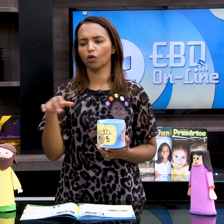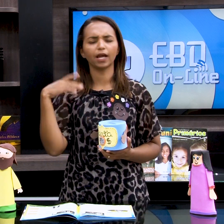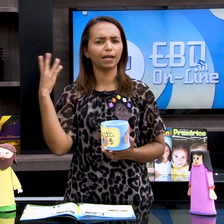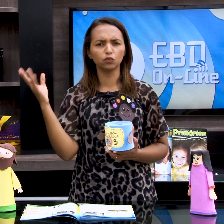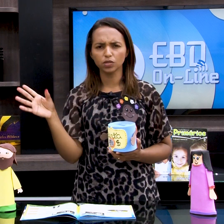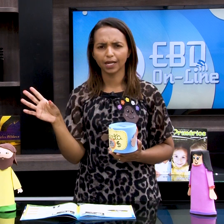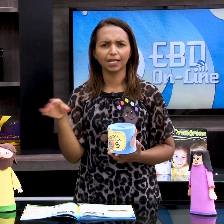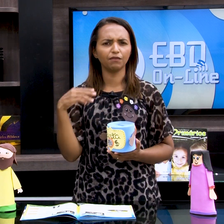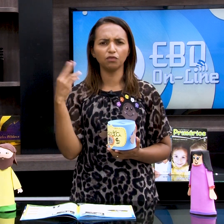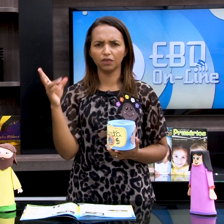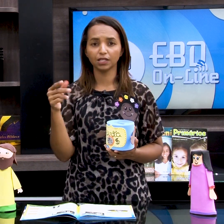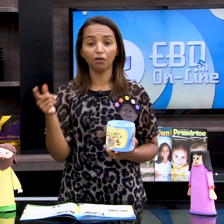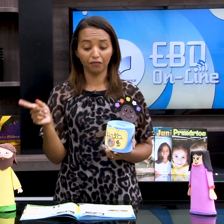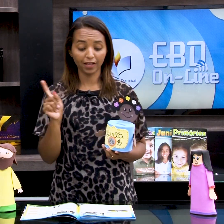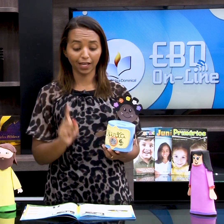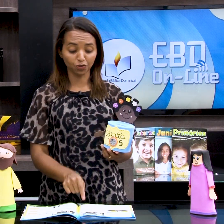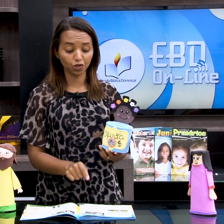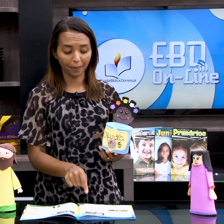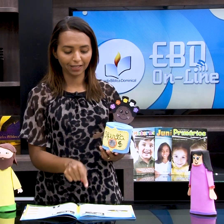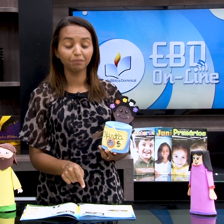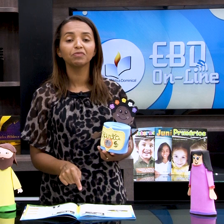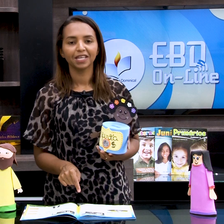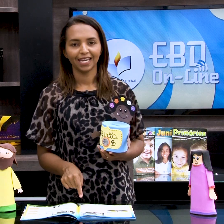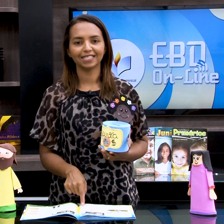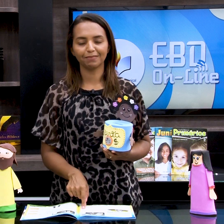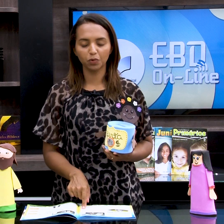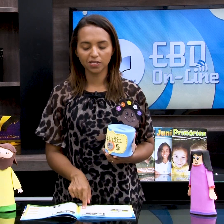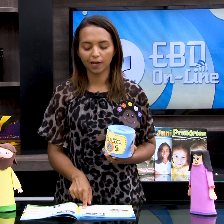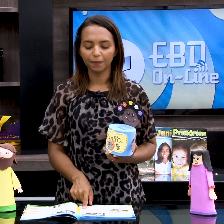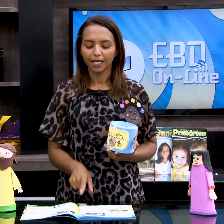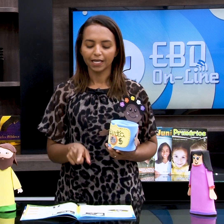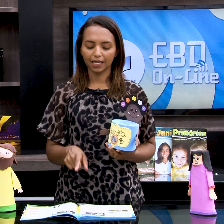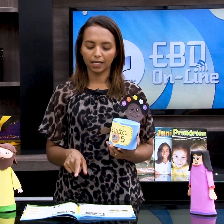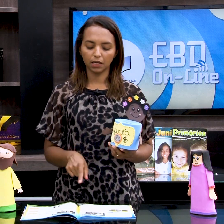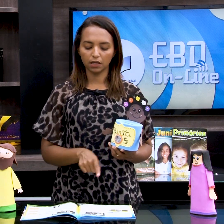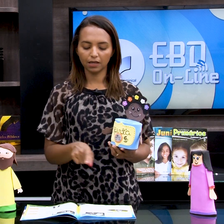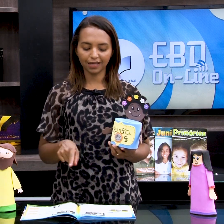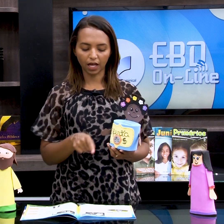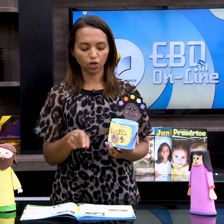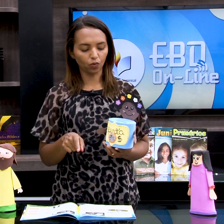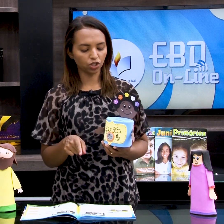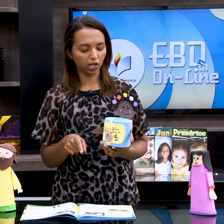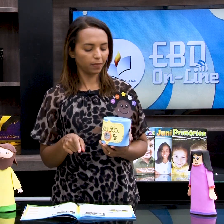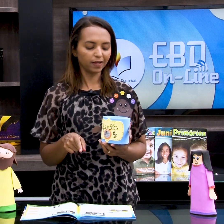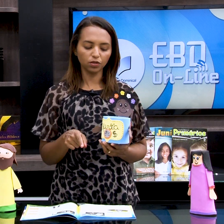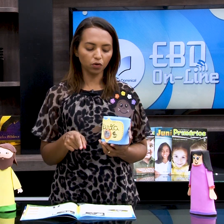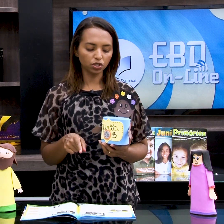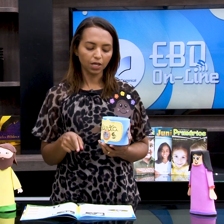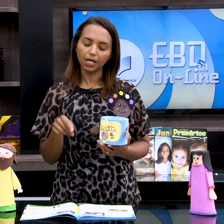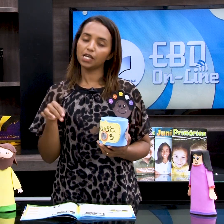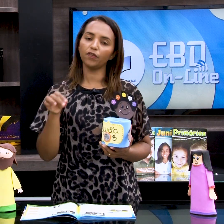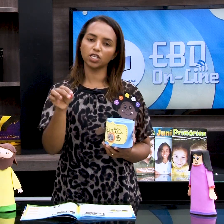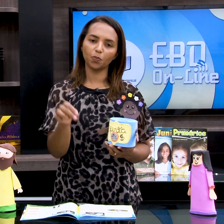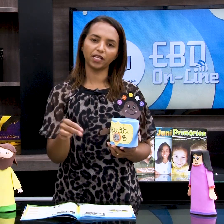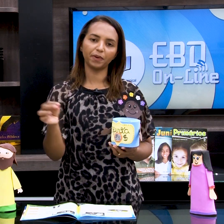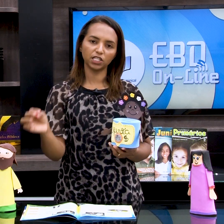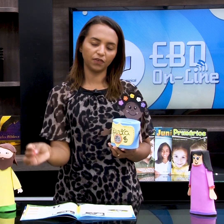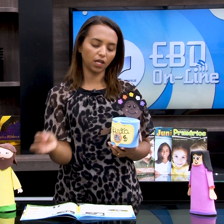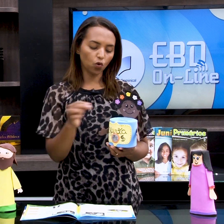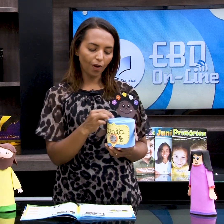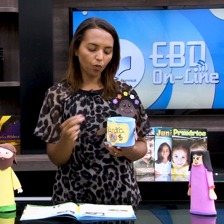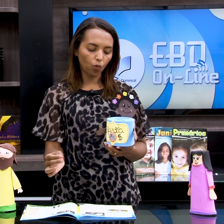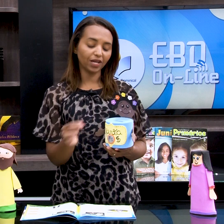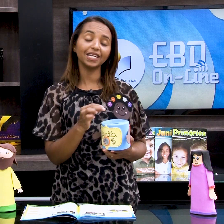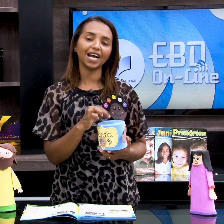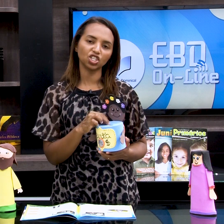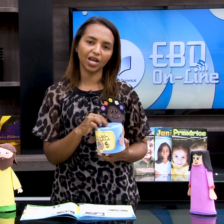você pode colocar aquela música né da Viuvinha da oferta que é justamente essa música que encaixa com a história bíblica de hoje e vocês pedem para elas